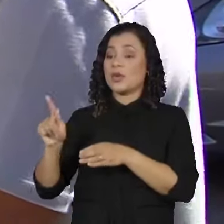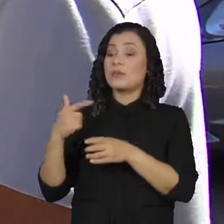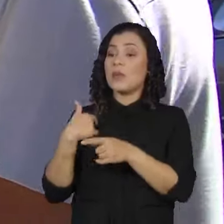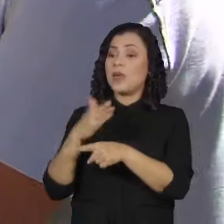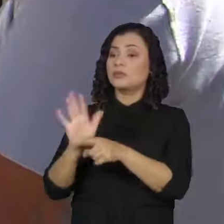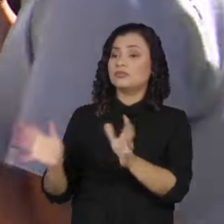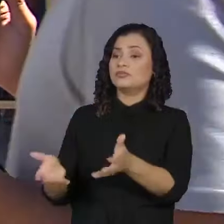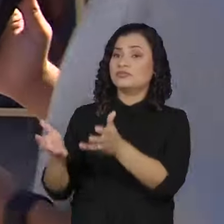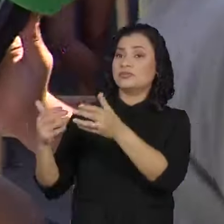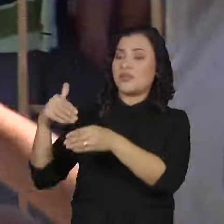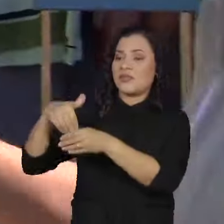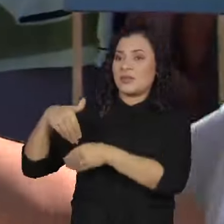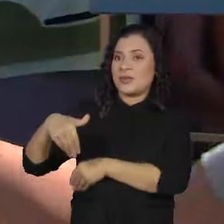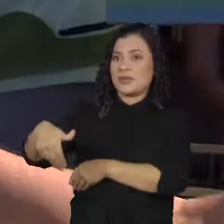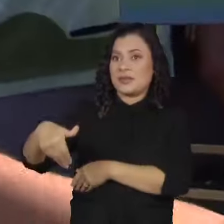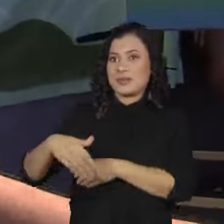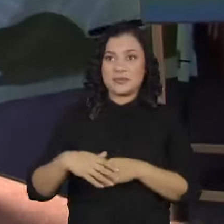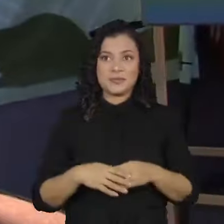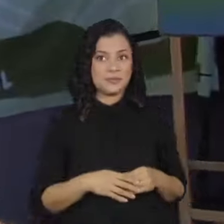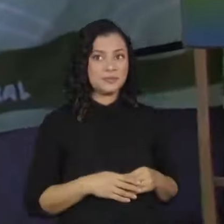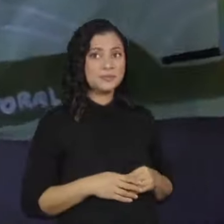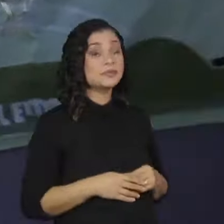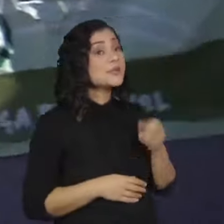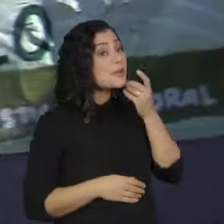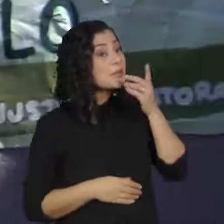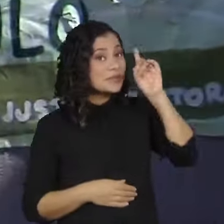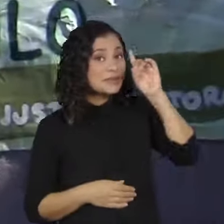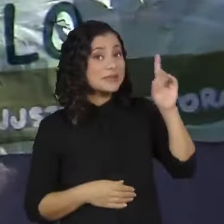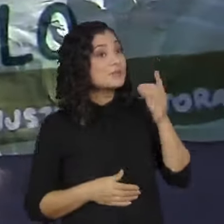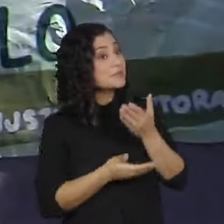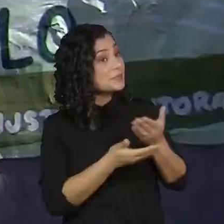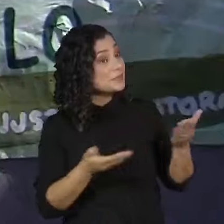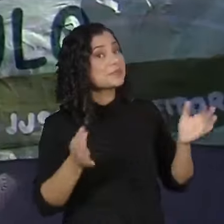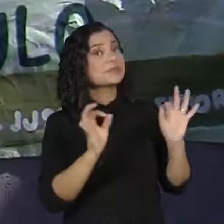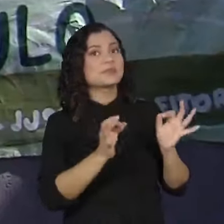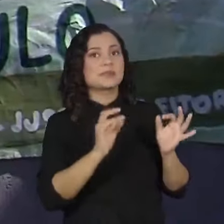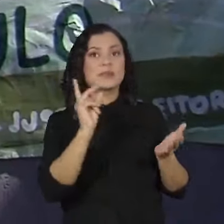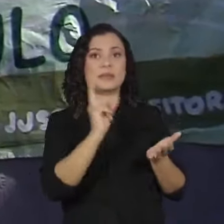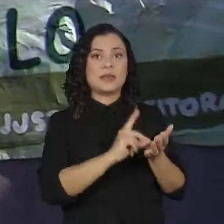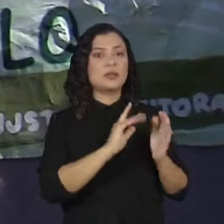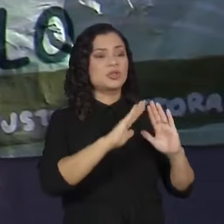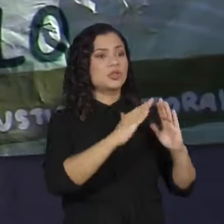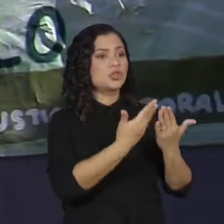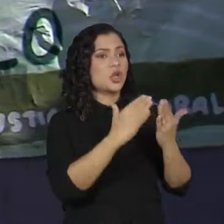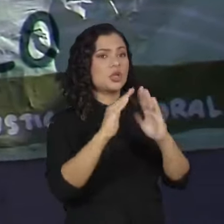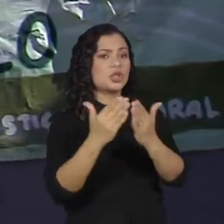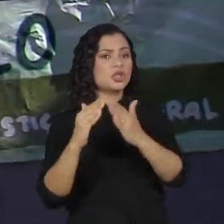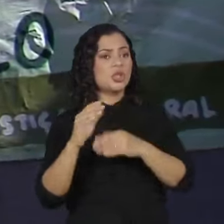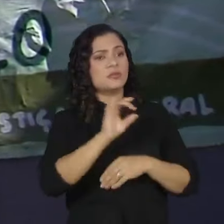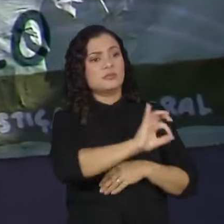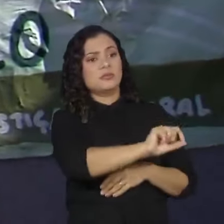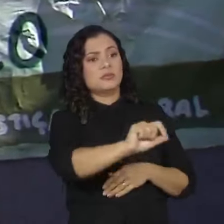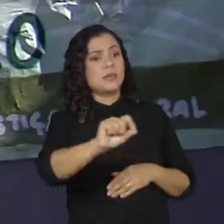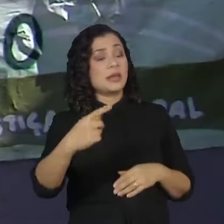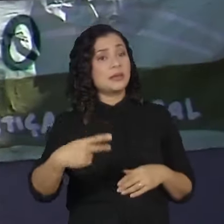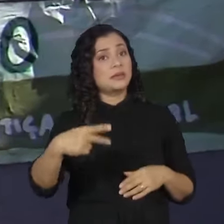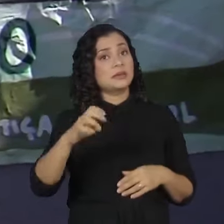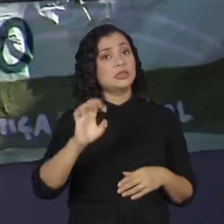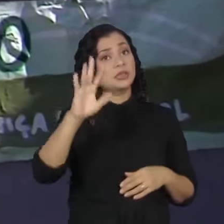essas ações de vocês nesses últimos dias eh Bom dia eh a gente vem passando por diversas escolas da região de São Paulo do Estado de São